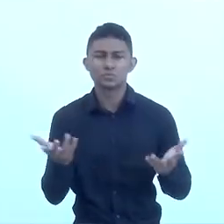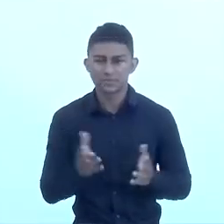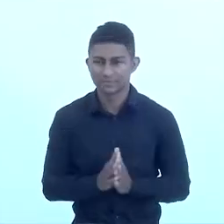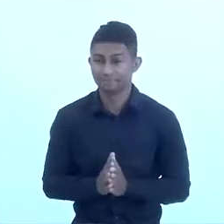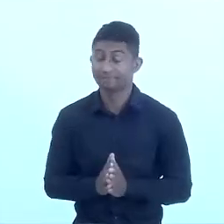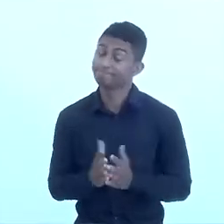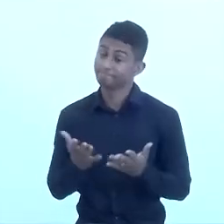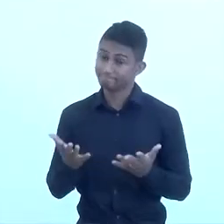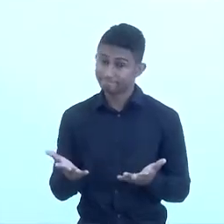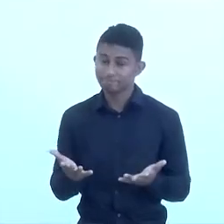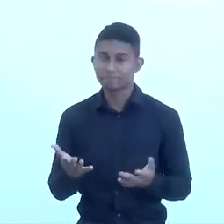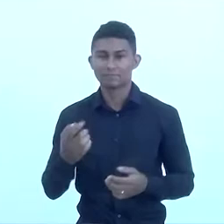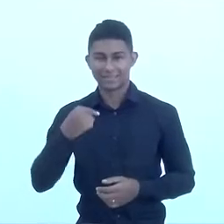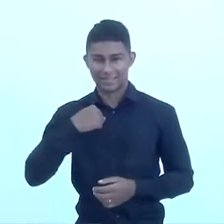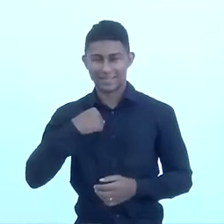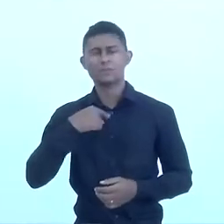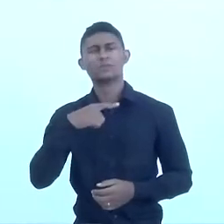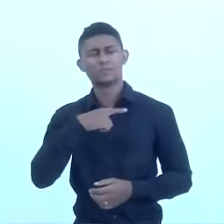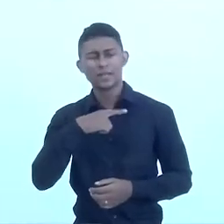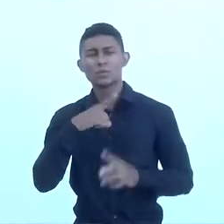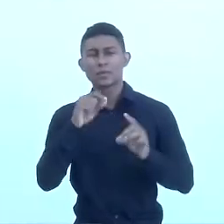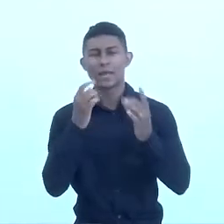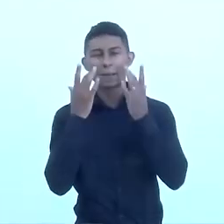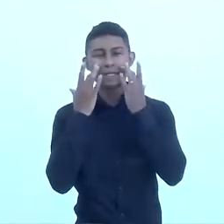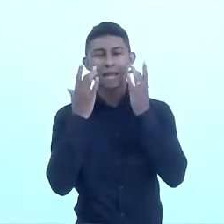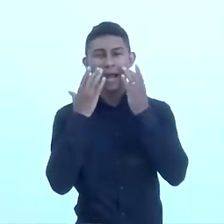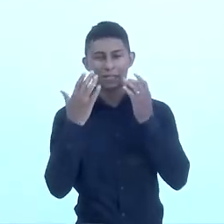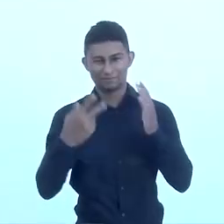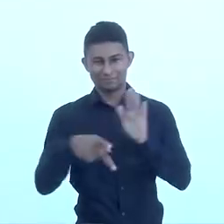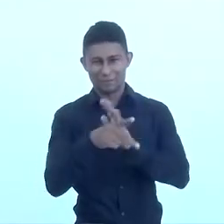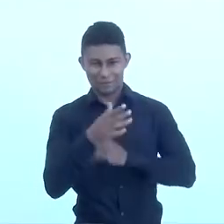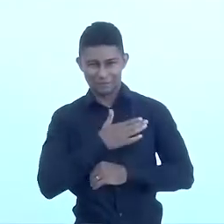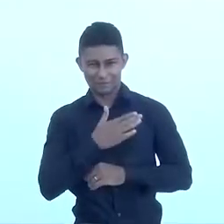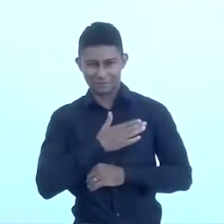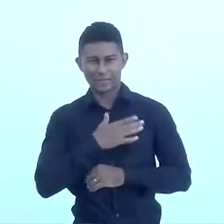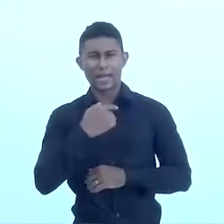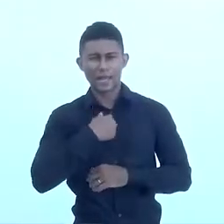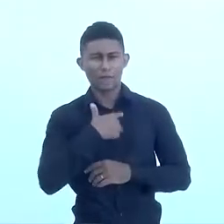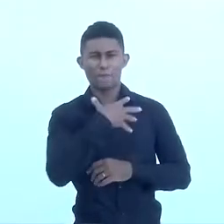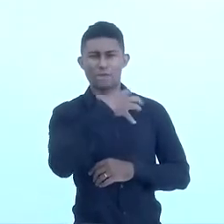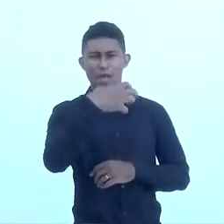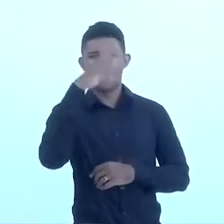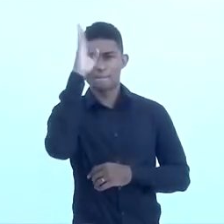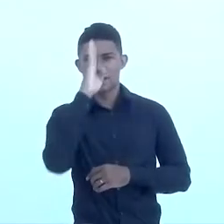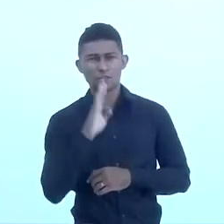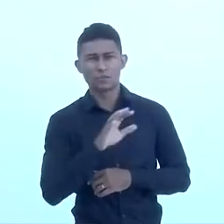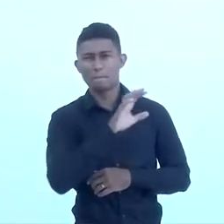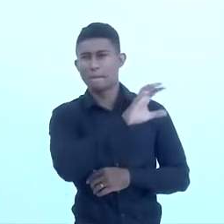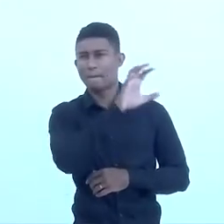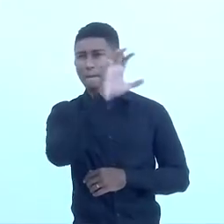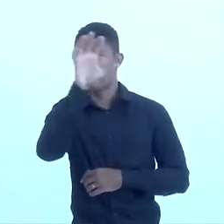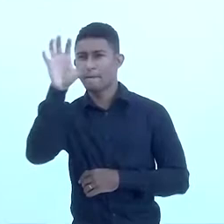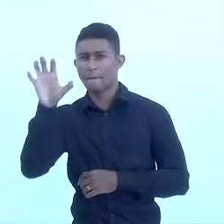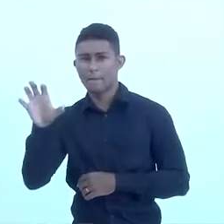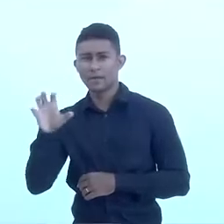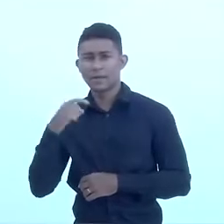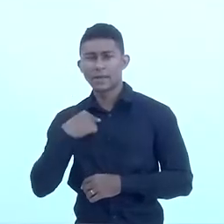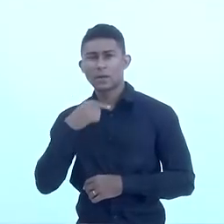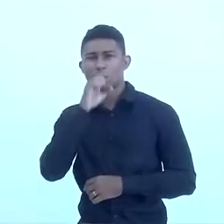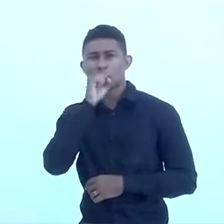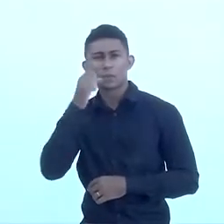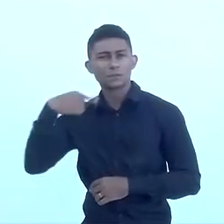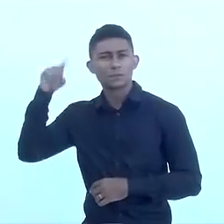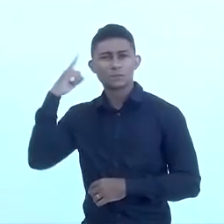Olha, eu até faço uma peça de teatro, tenho viajado com ela por aí. Estava agora,